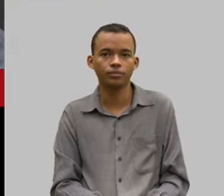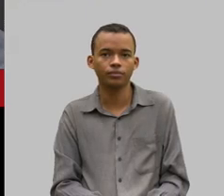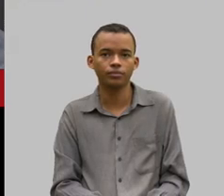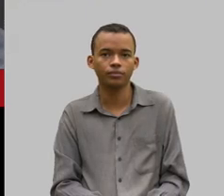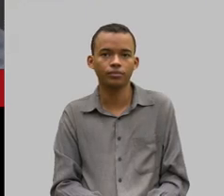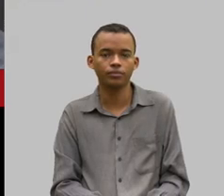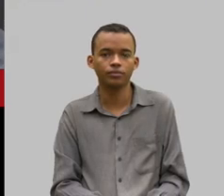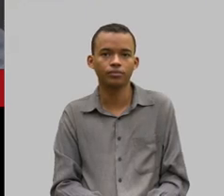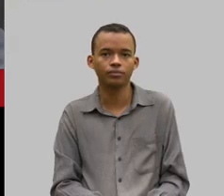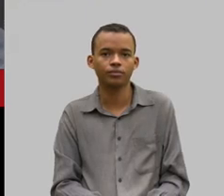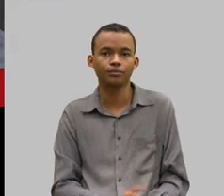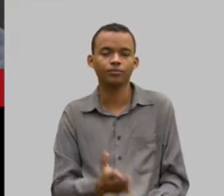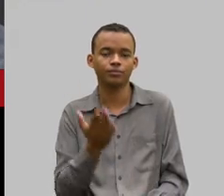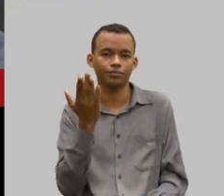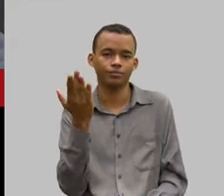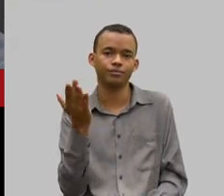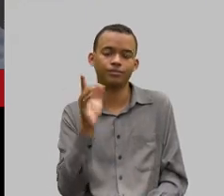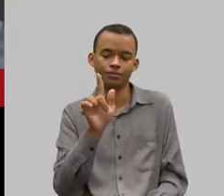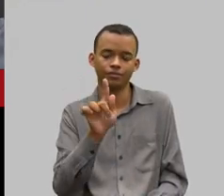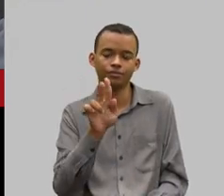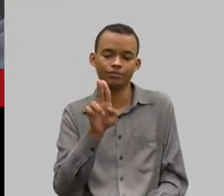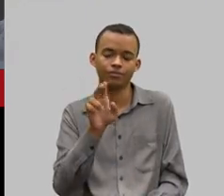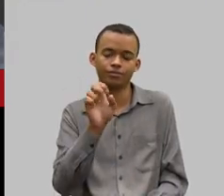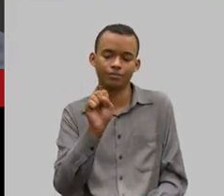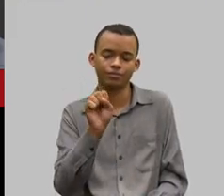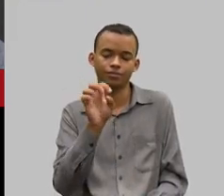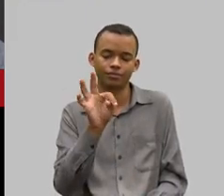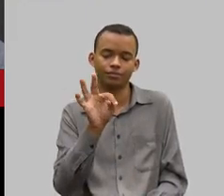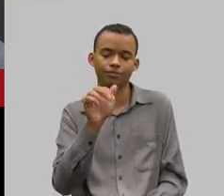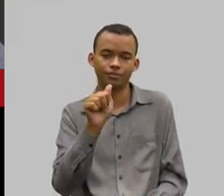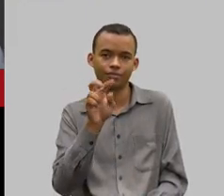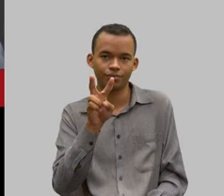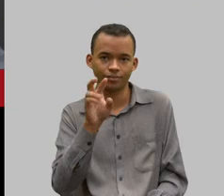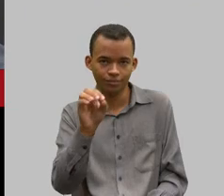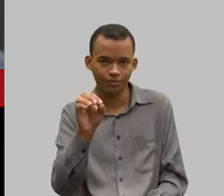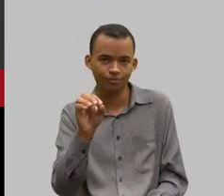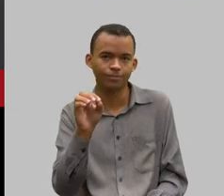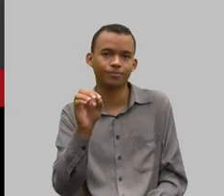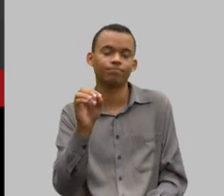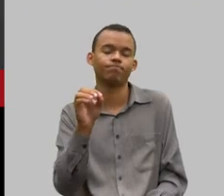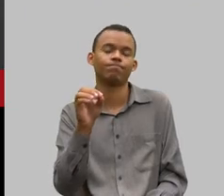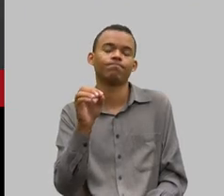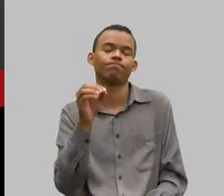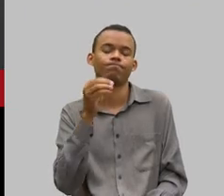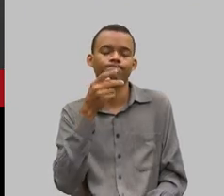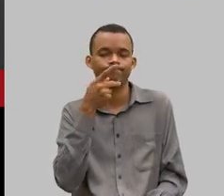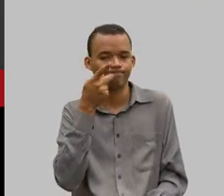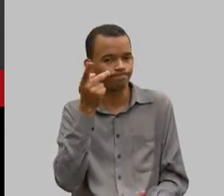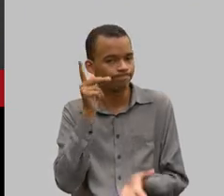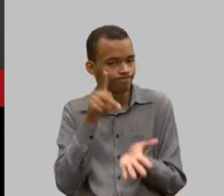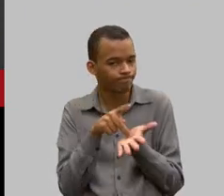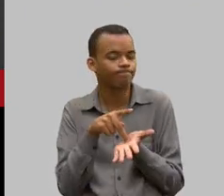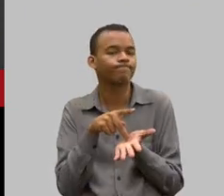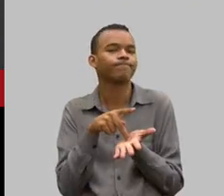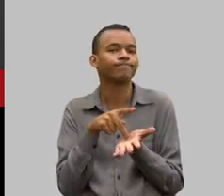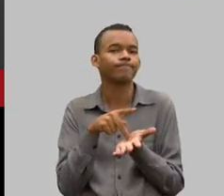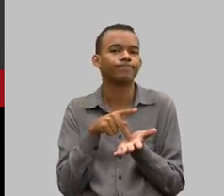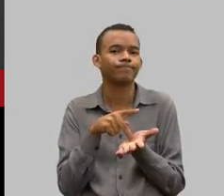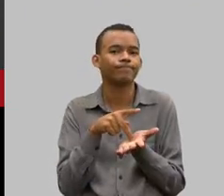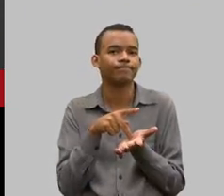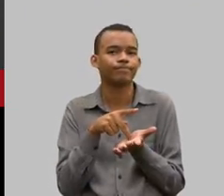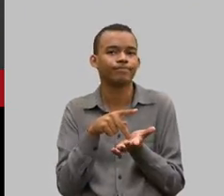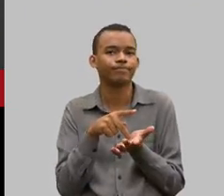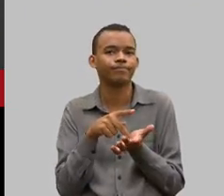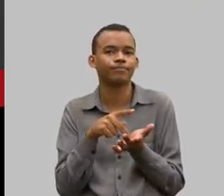caso seria até Sacanagem né mas a verdade Gustavo é que eu eu seria Óbvio falar de você se eu não